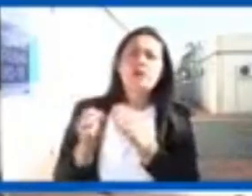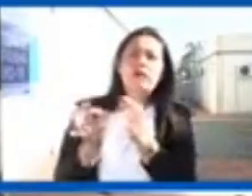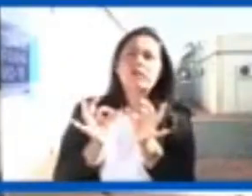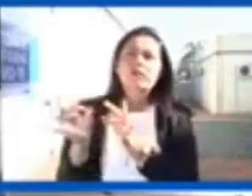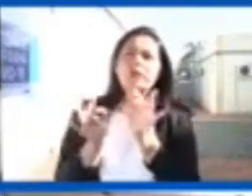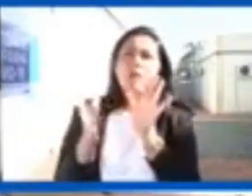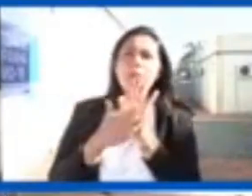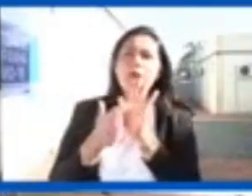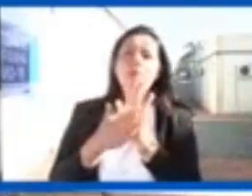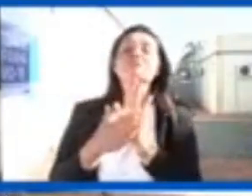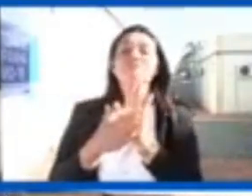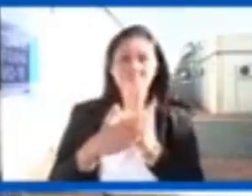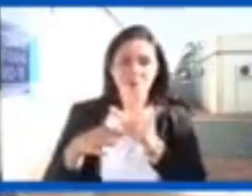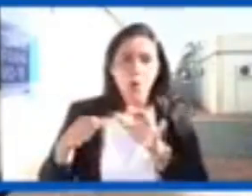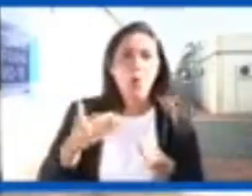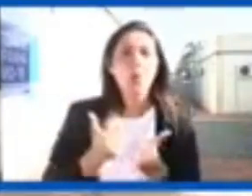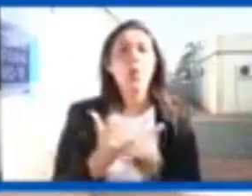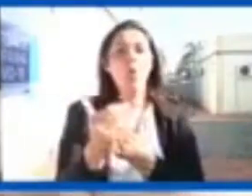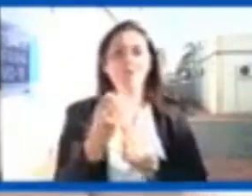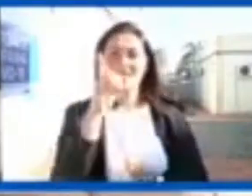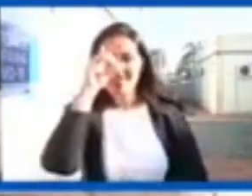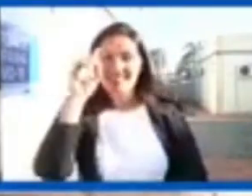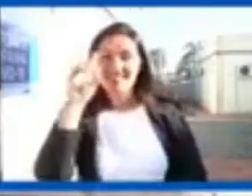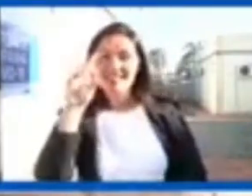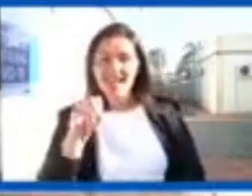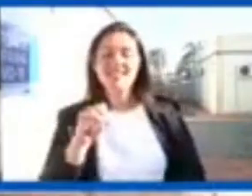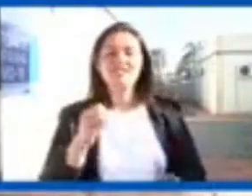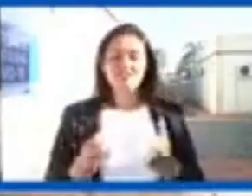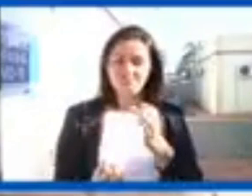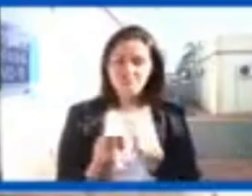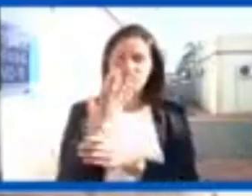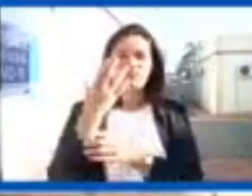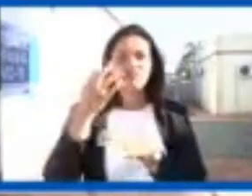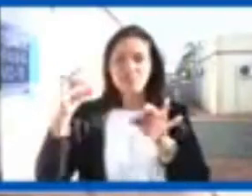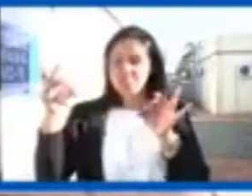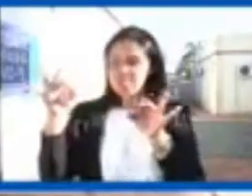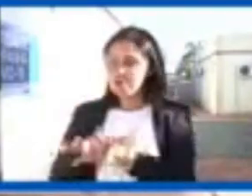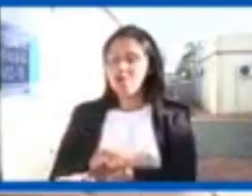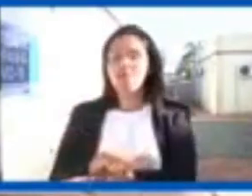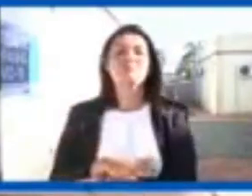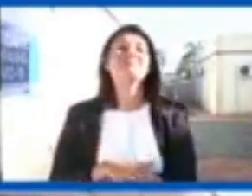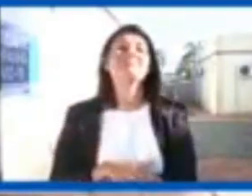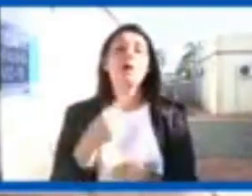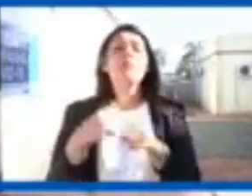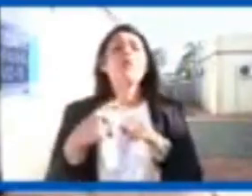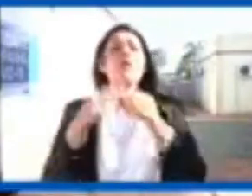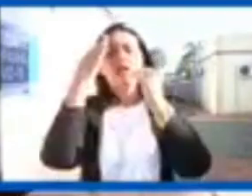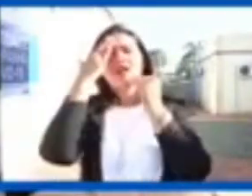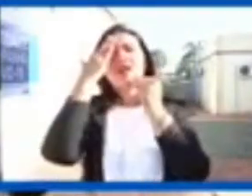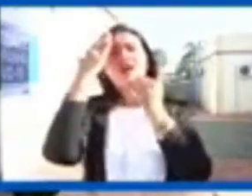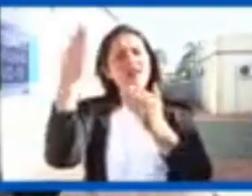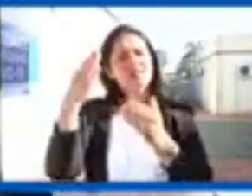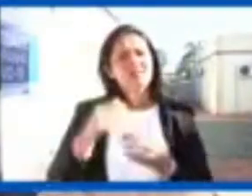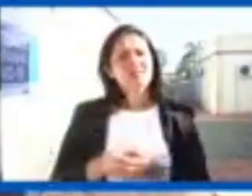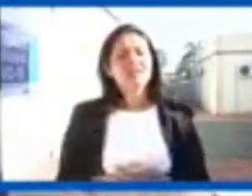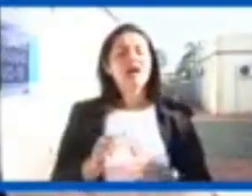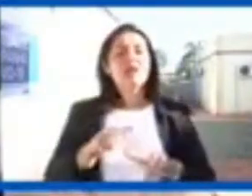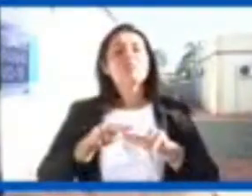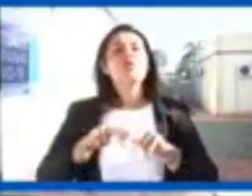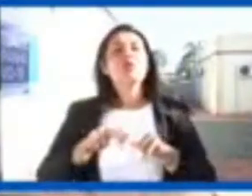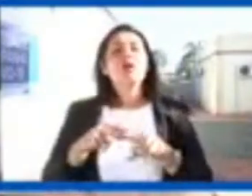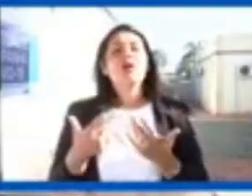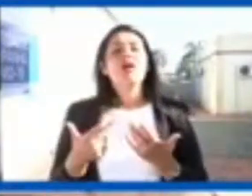no prazo aí de dez dias está de pé e por que agradecer agradecer por a gente